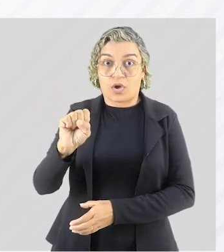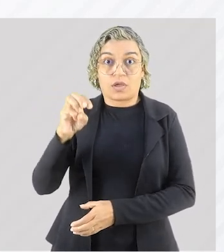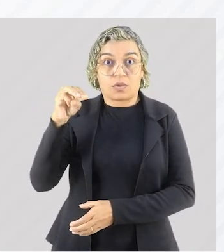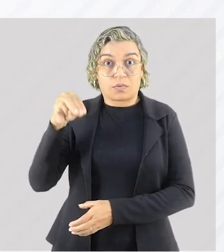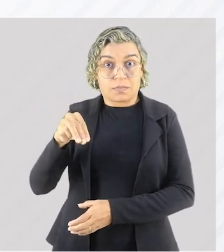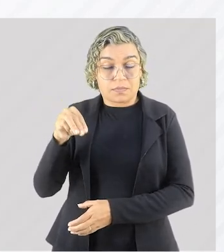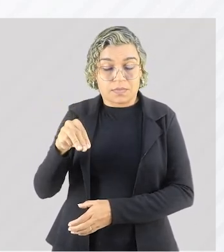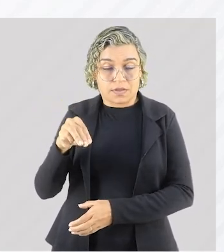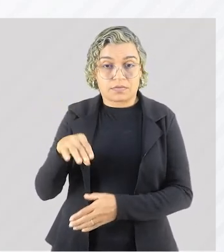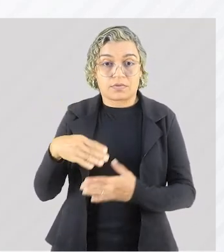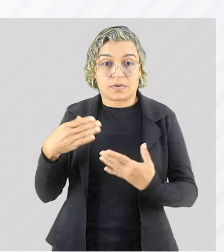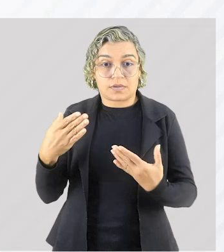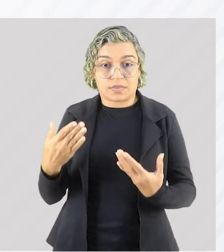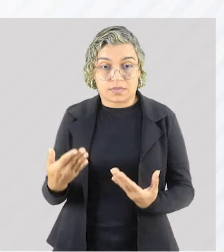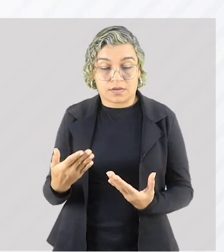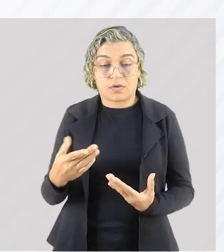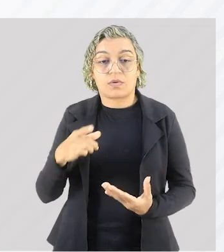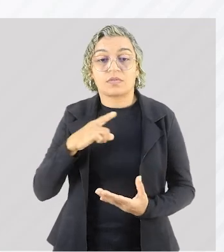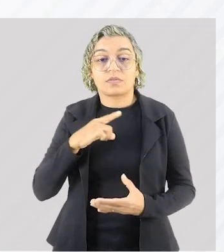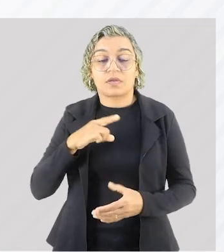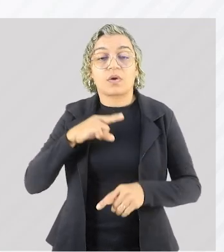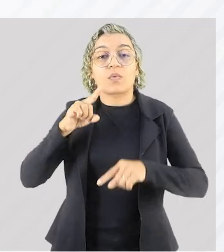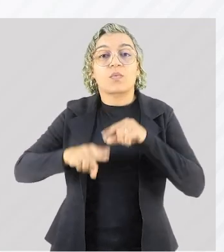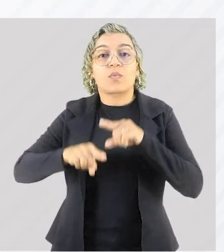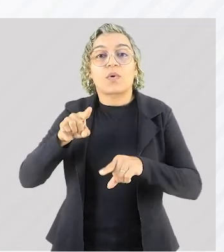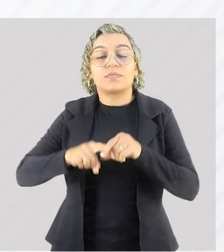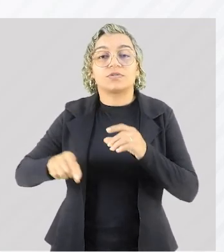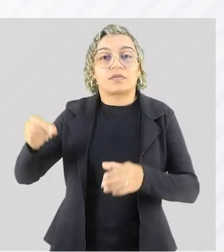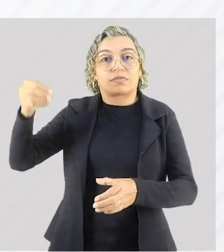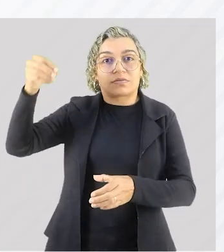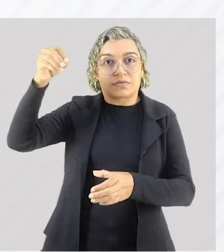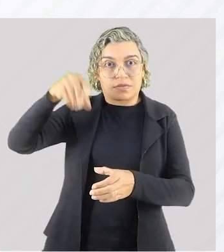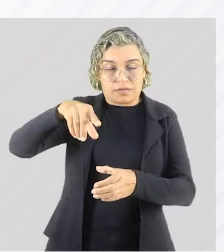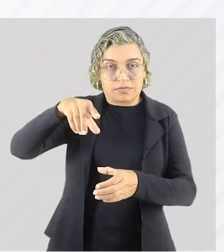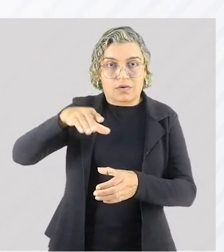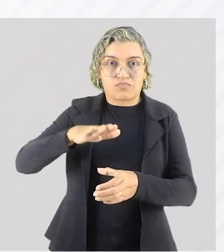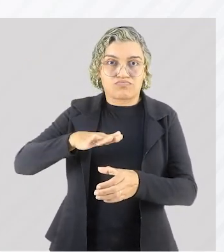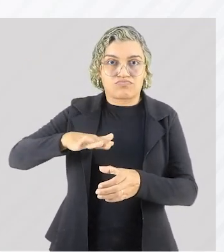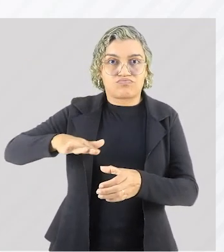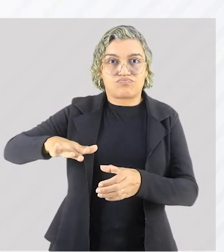um objeto que ficou flutuando na superfície da água.